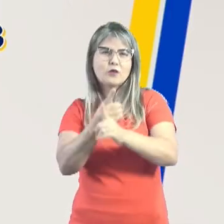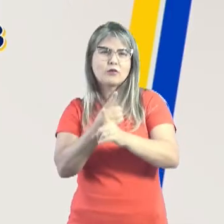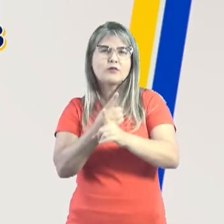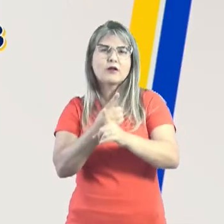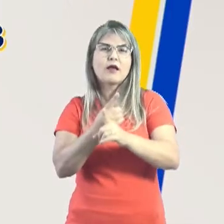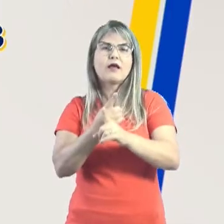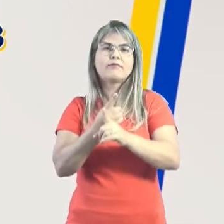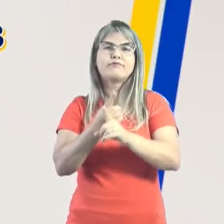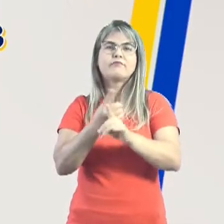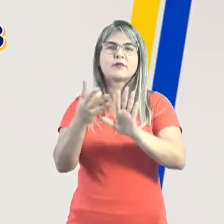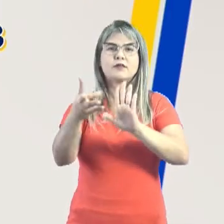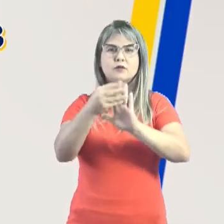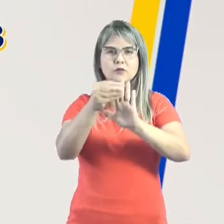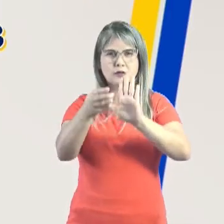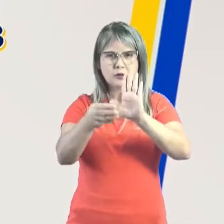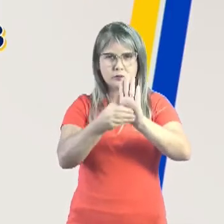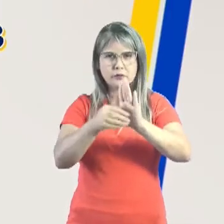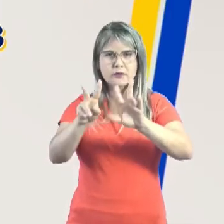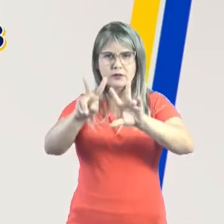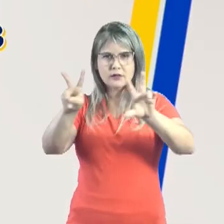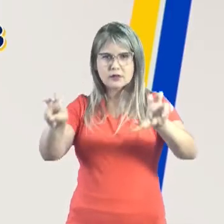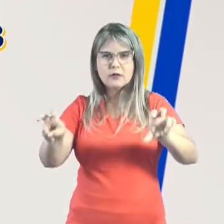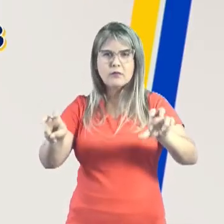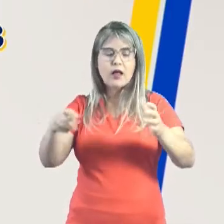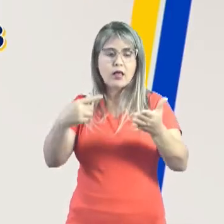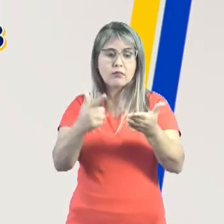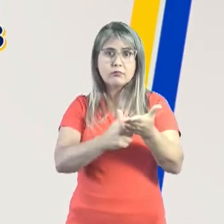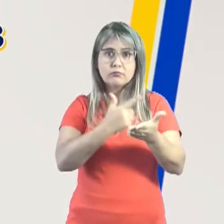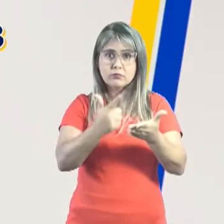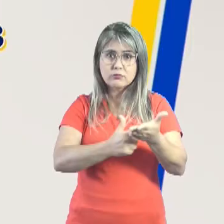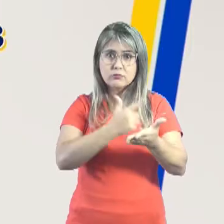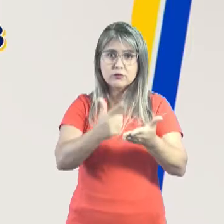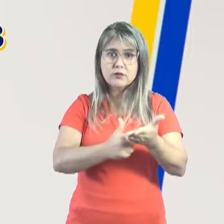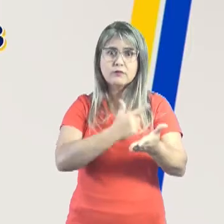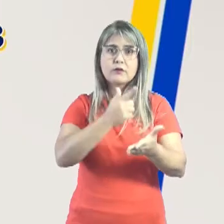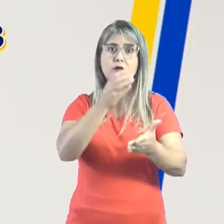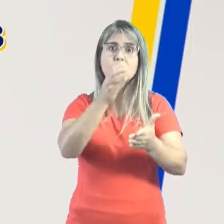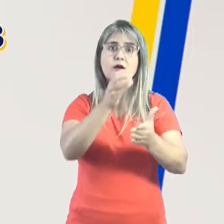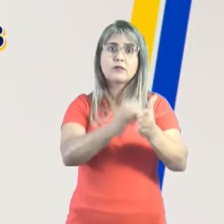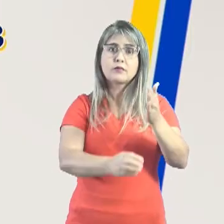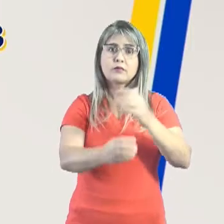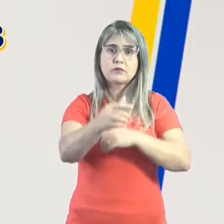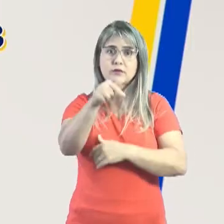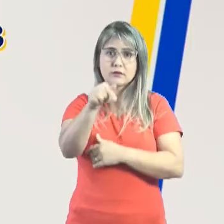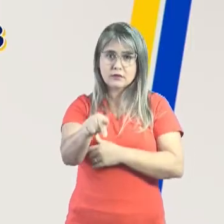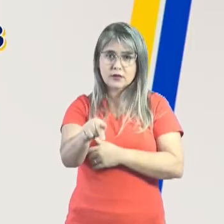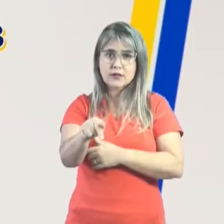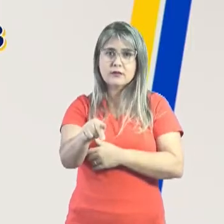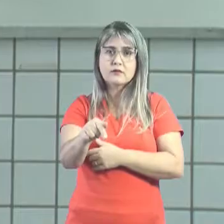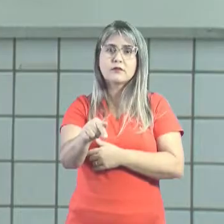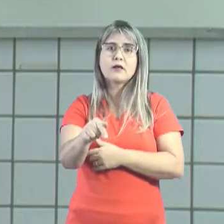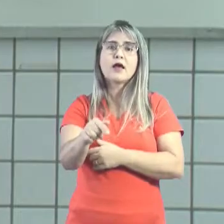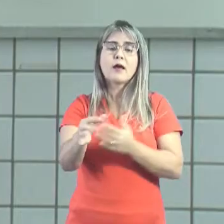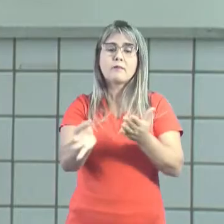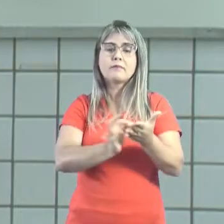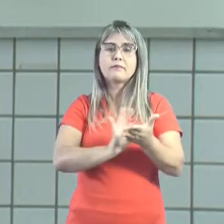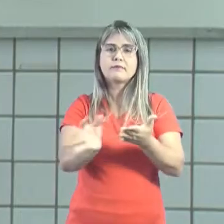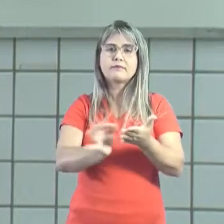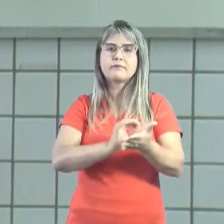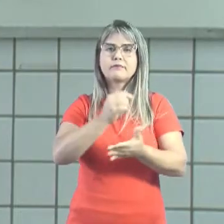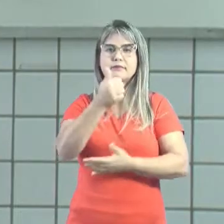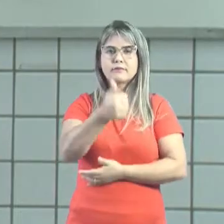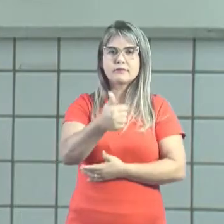continuidade dele, no capítulo 7, na página 123. Então pegue o livro de vocês e dê um